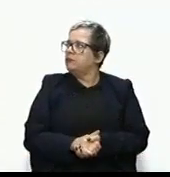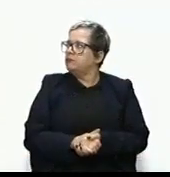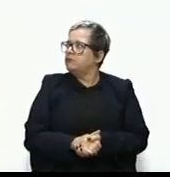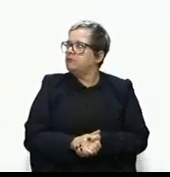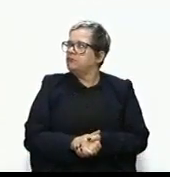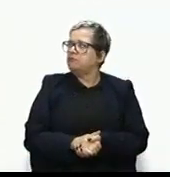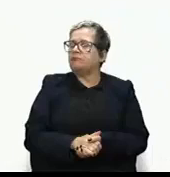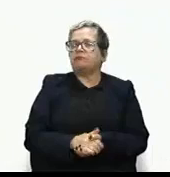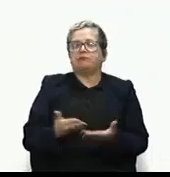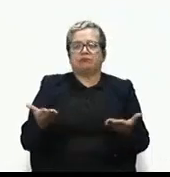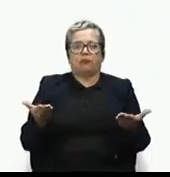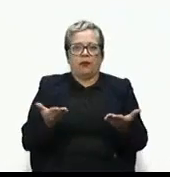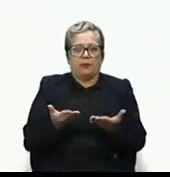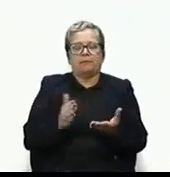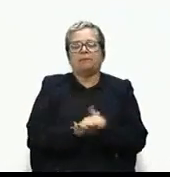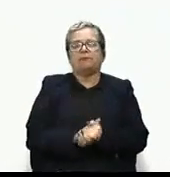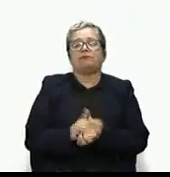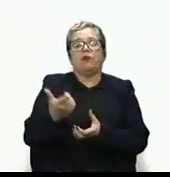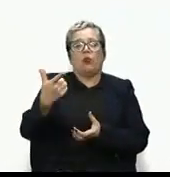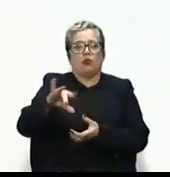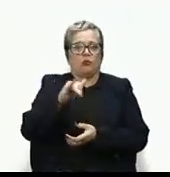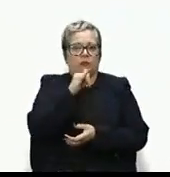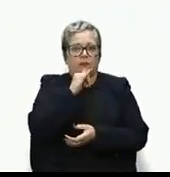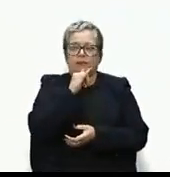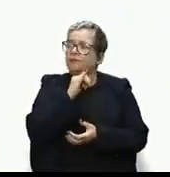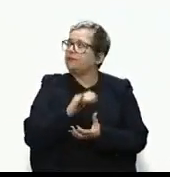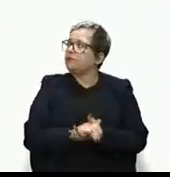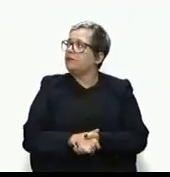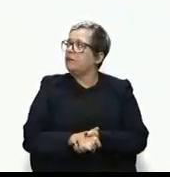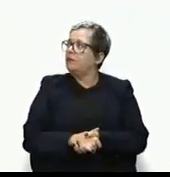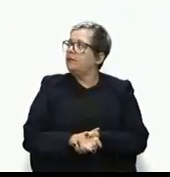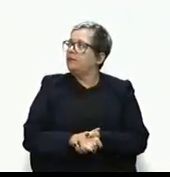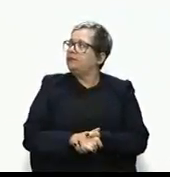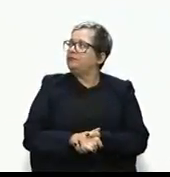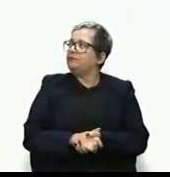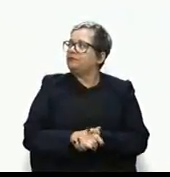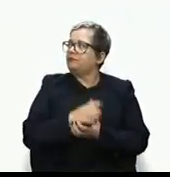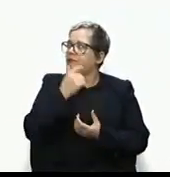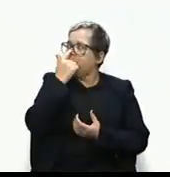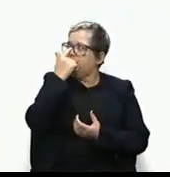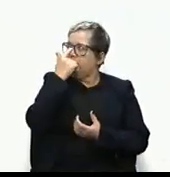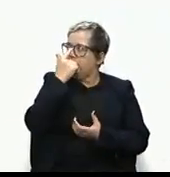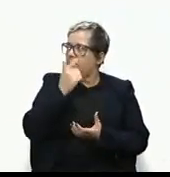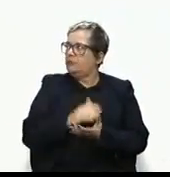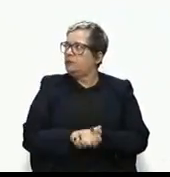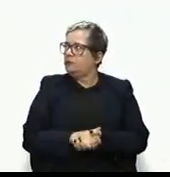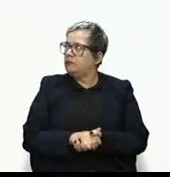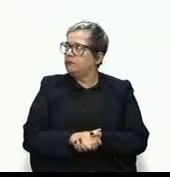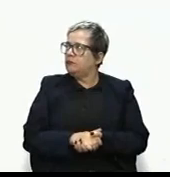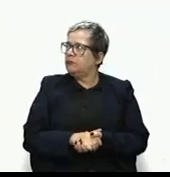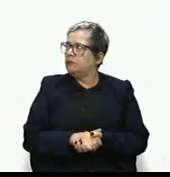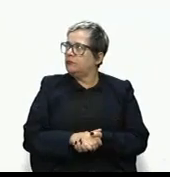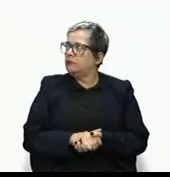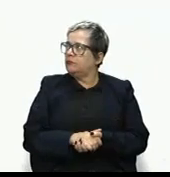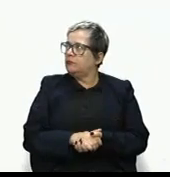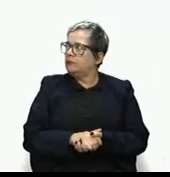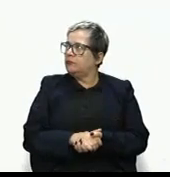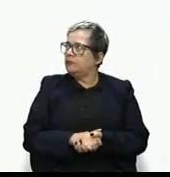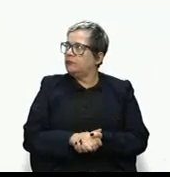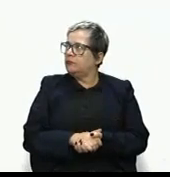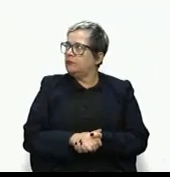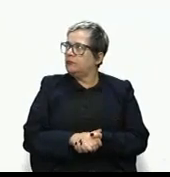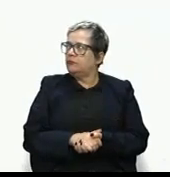agora um outro caso, se eu pegar aqui, por exemplo, uma que seja